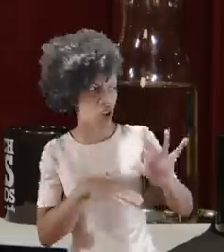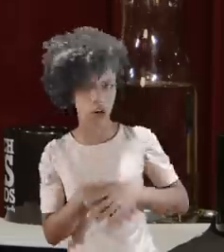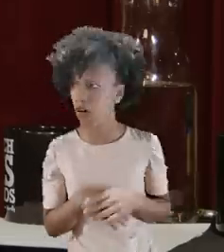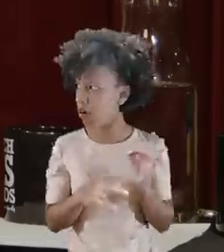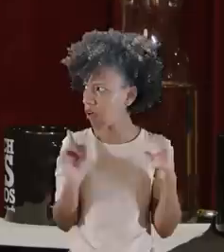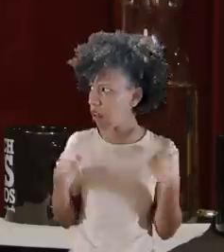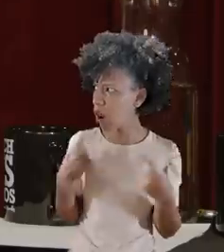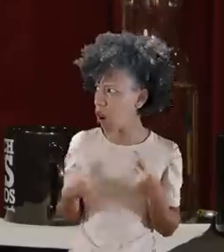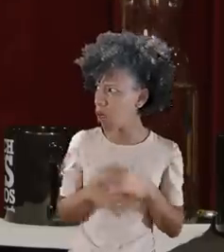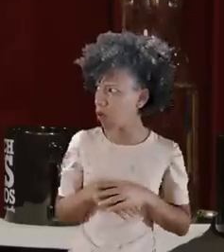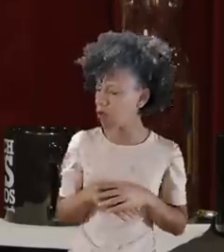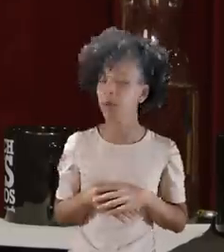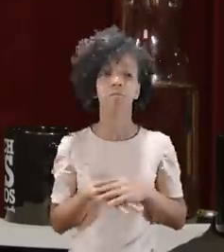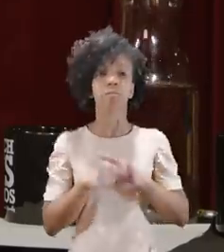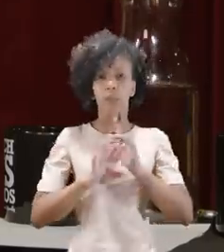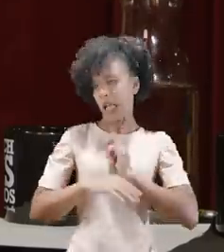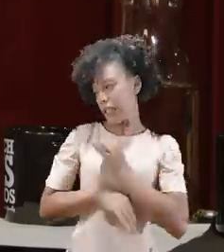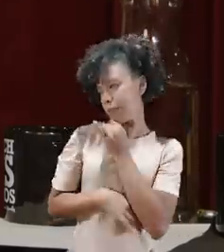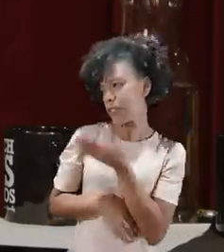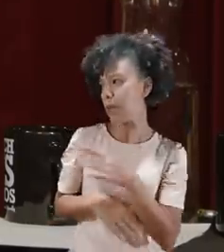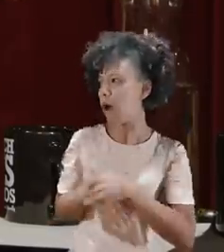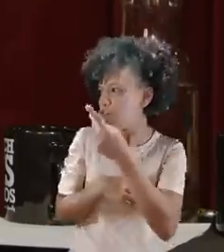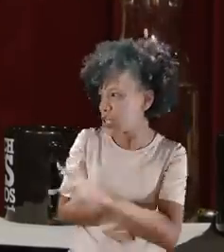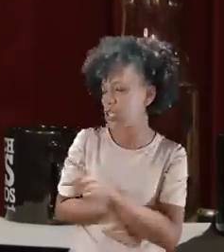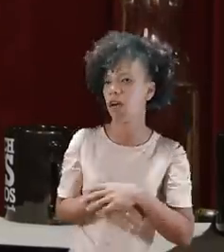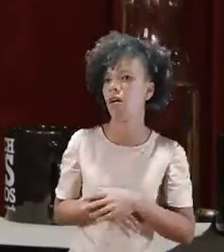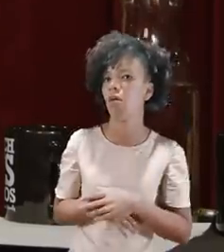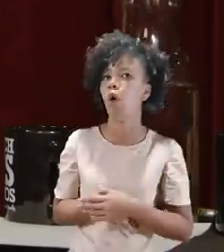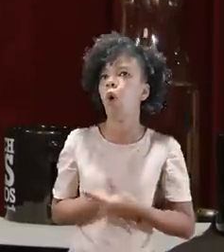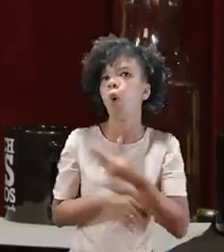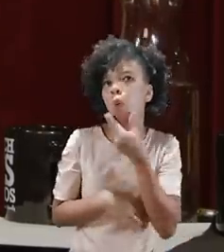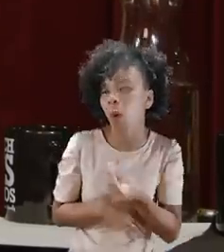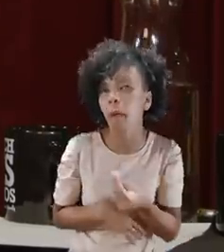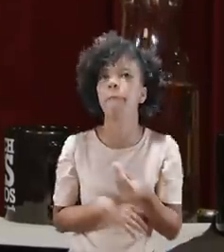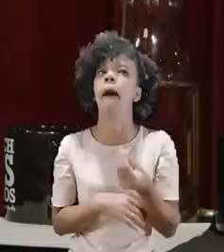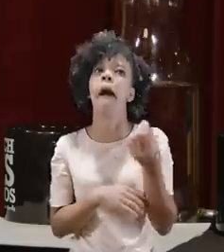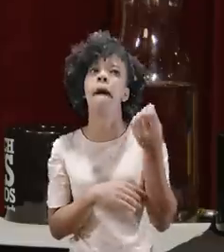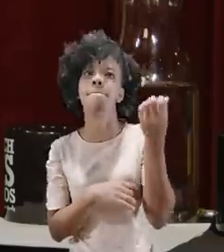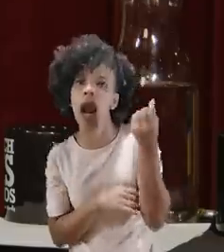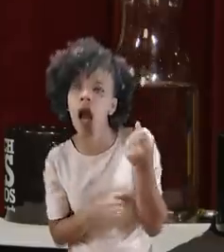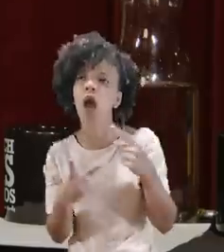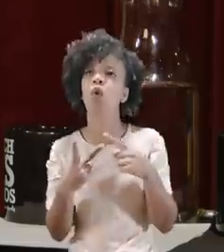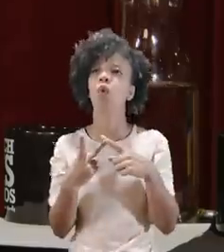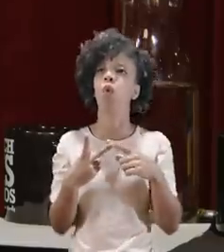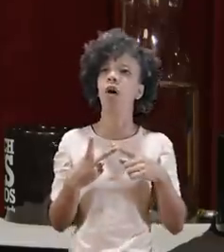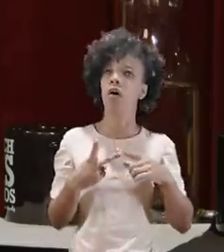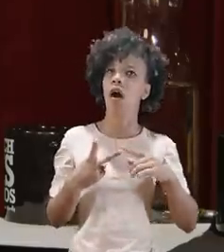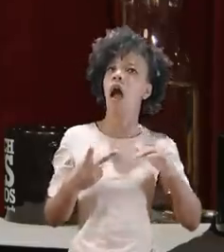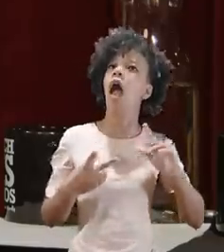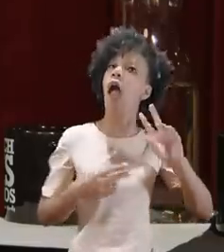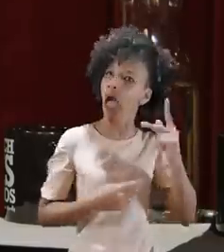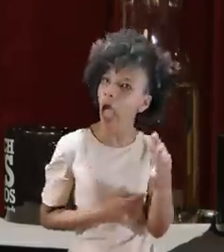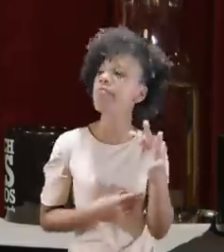olha que louco existe uma questão assim tipo assim você você não cara a Branco hétero Caramba você consegue cortar